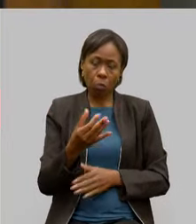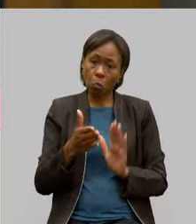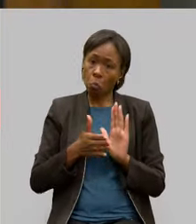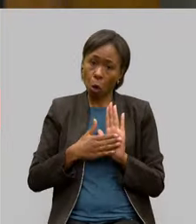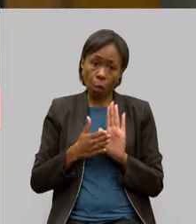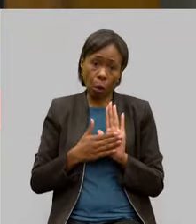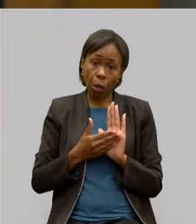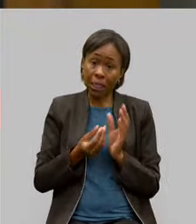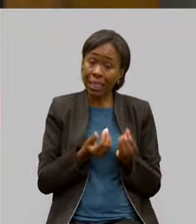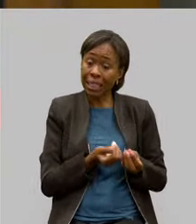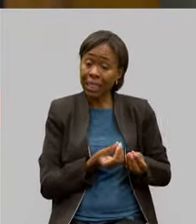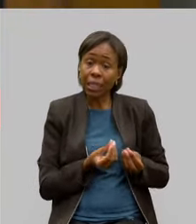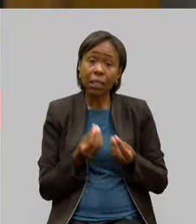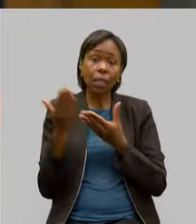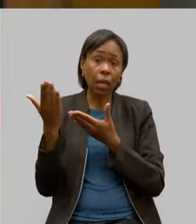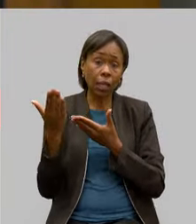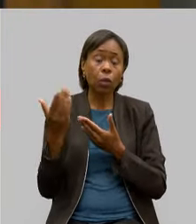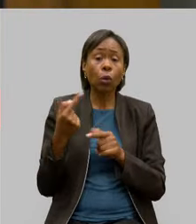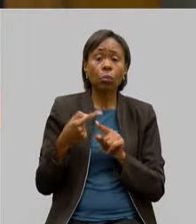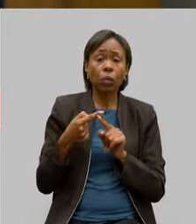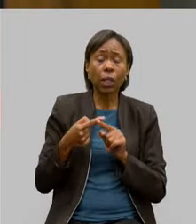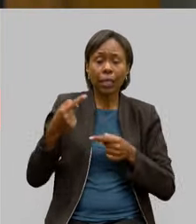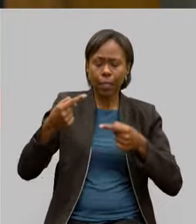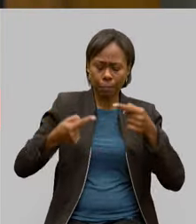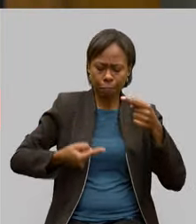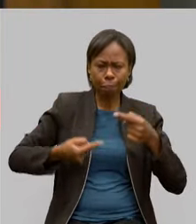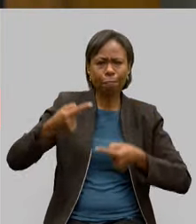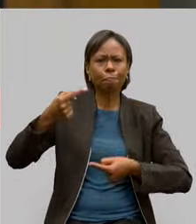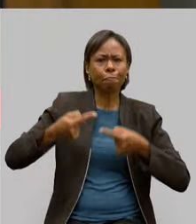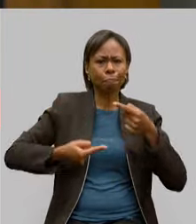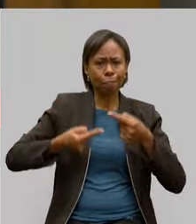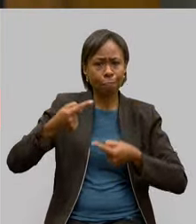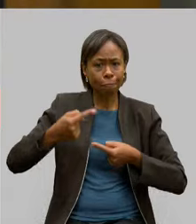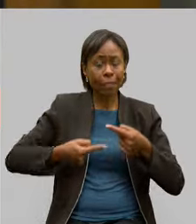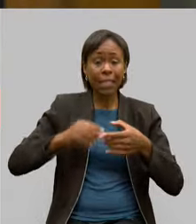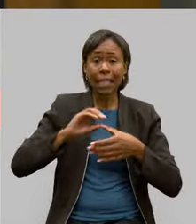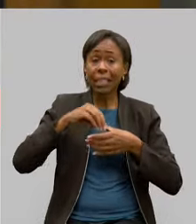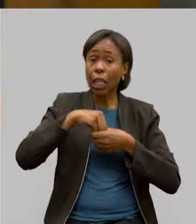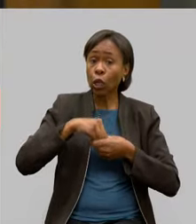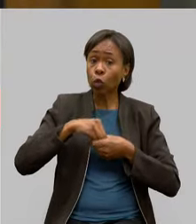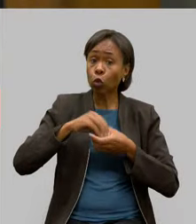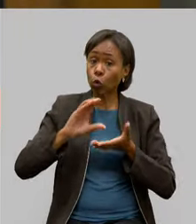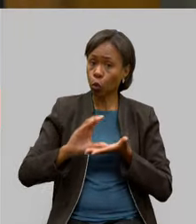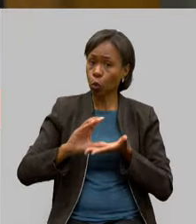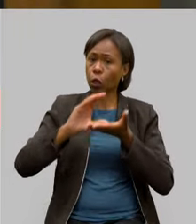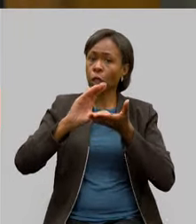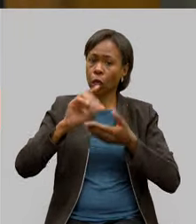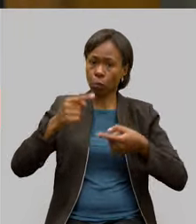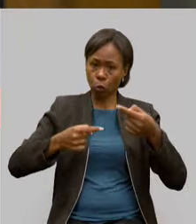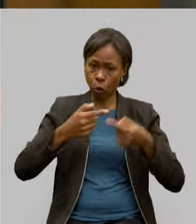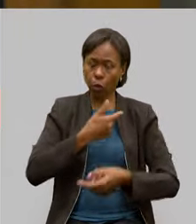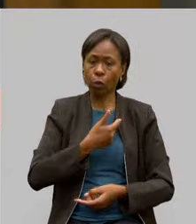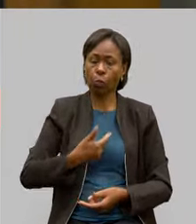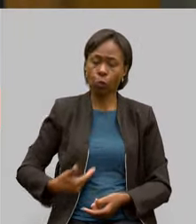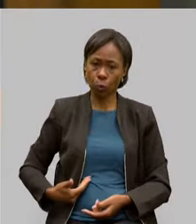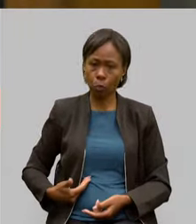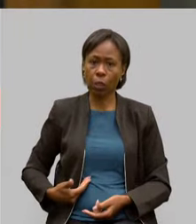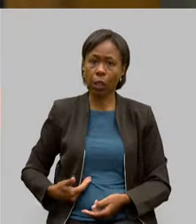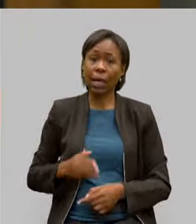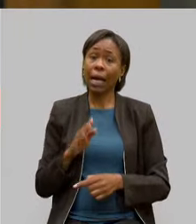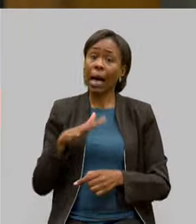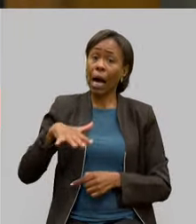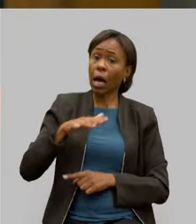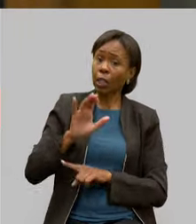encaminhamento que seja discutido dentro dos conselhos de políticas públicas de Direito da Assistência